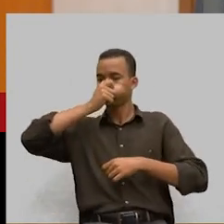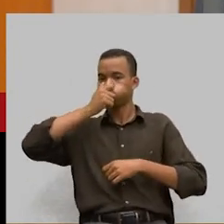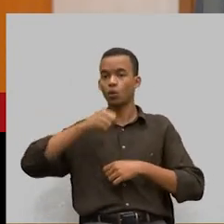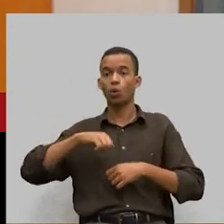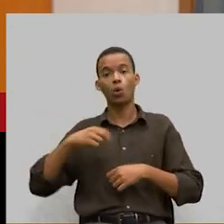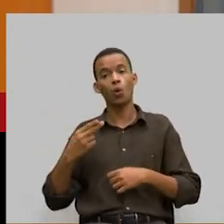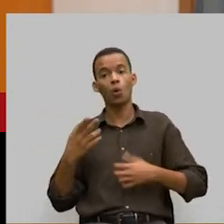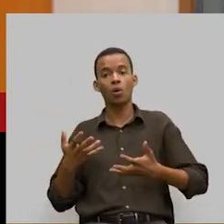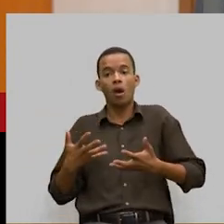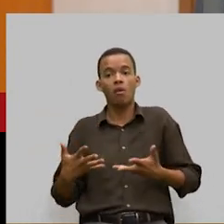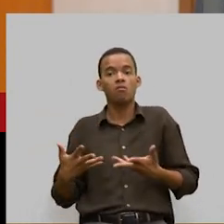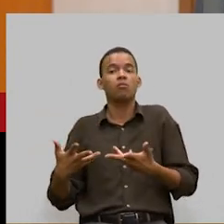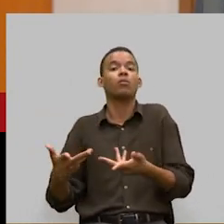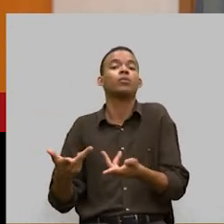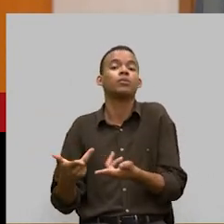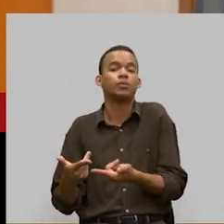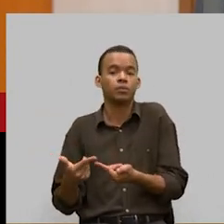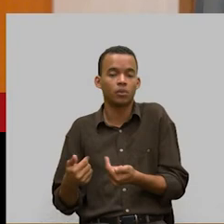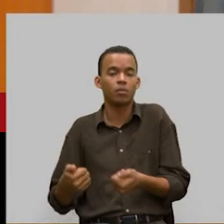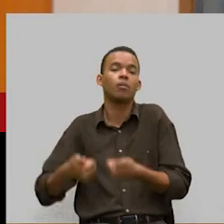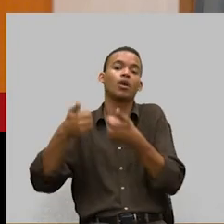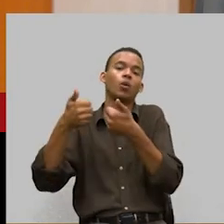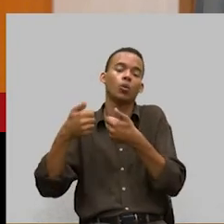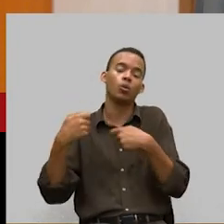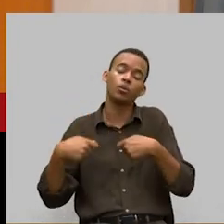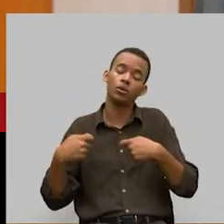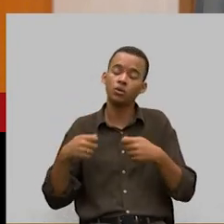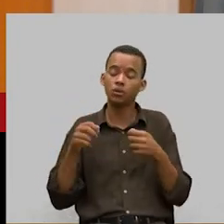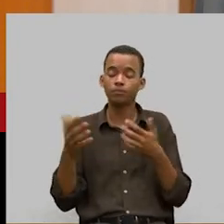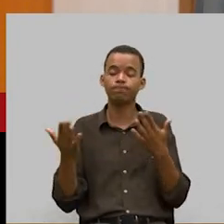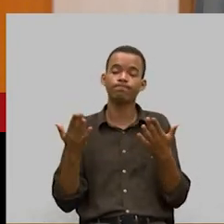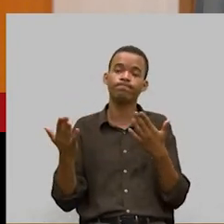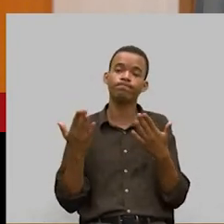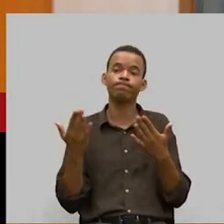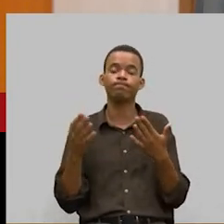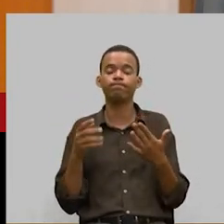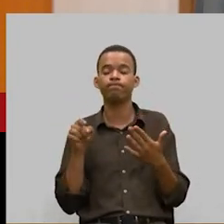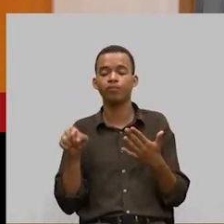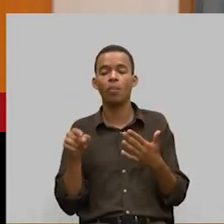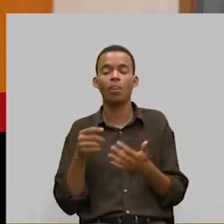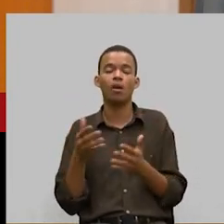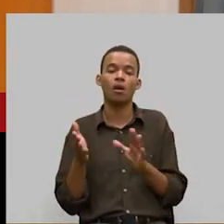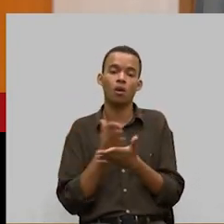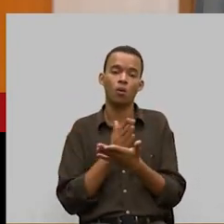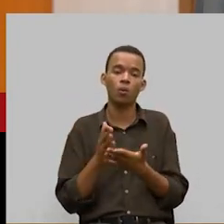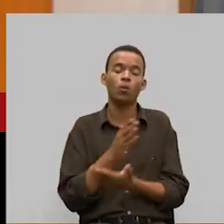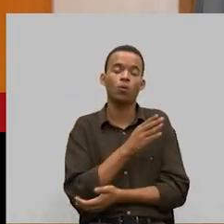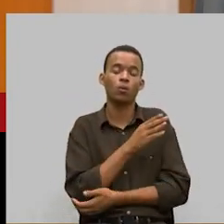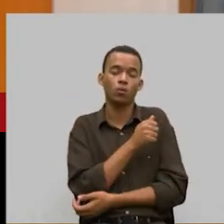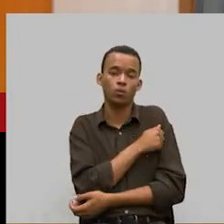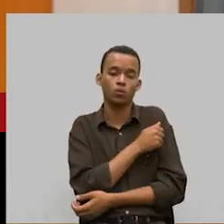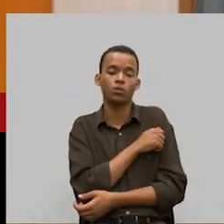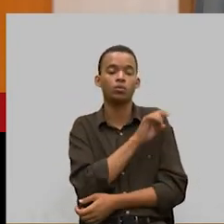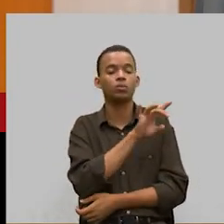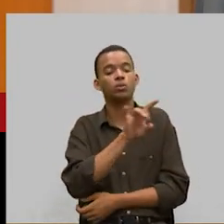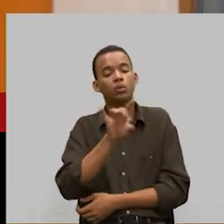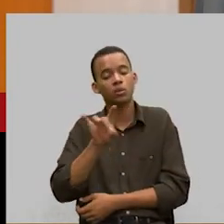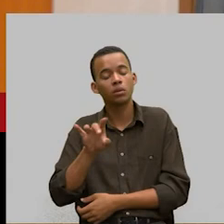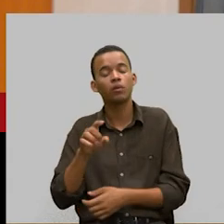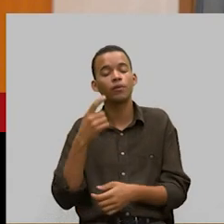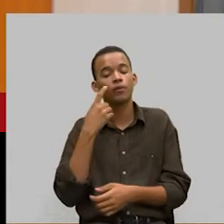qualidade e focar em cada um daqueles alunos que estão ali eh por Algum objetivo né procurando Algum